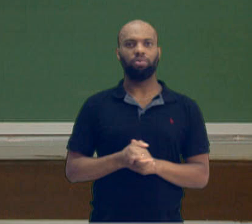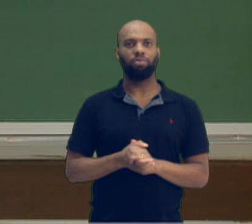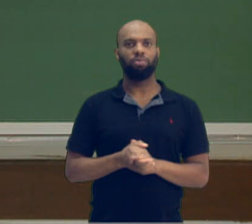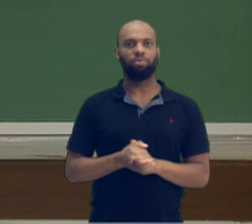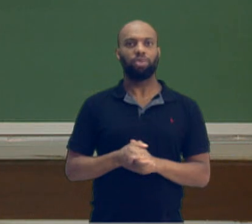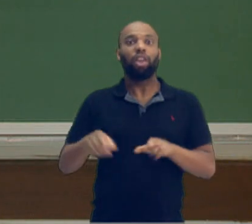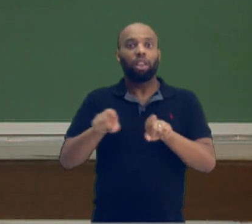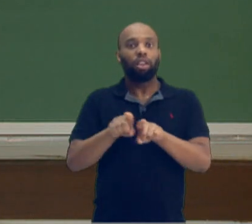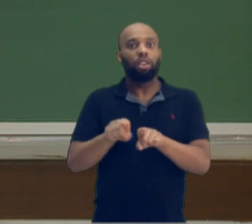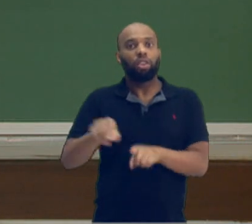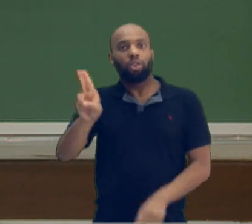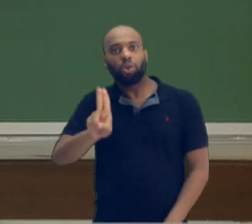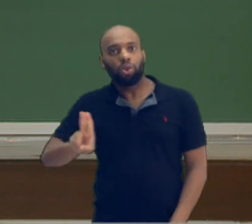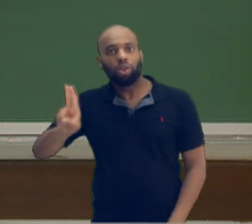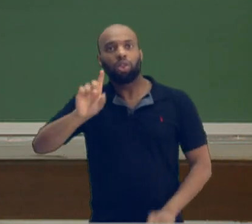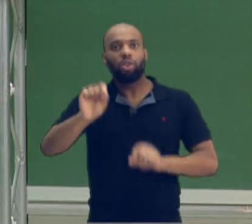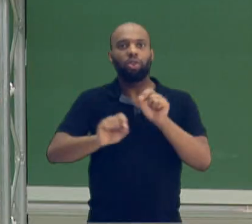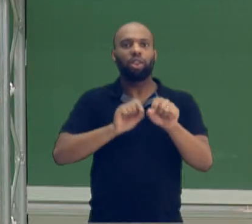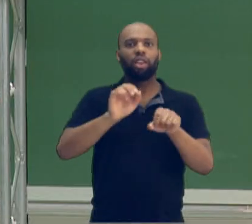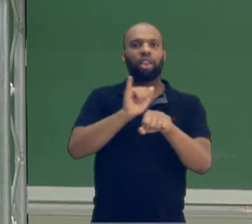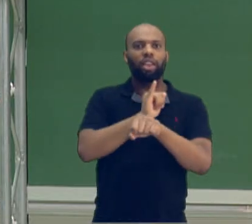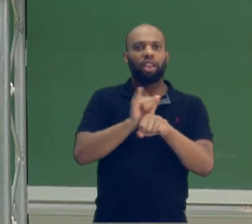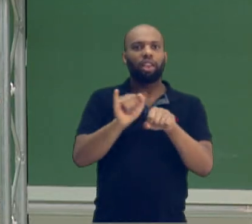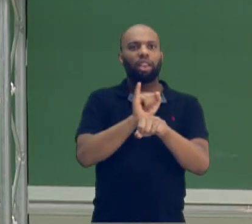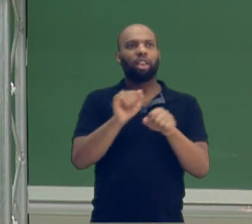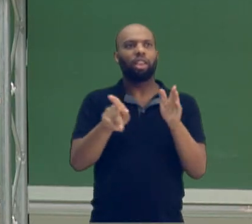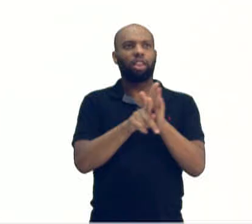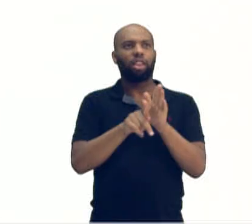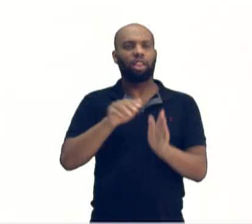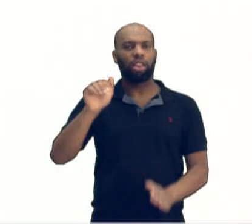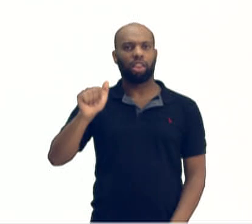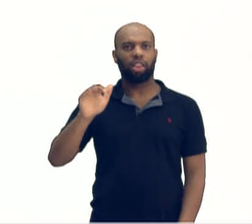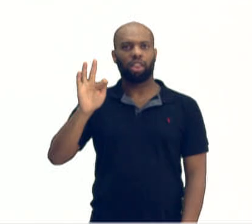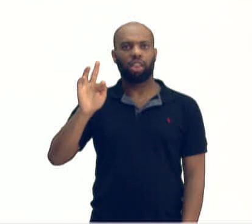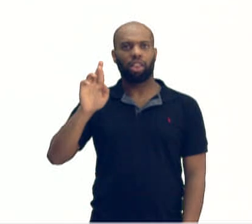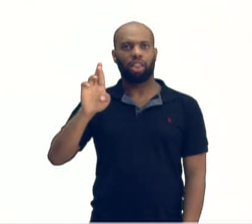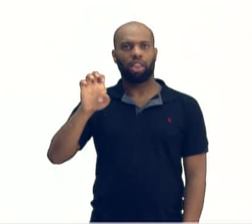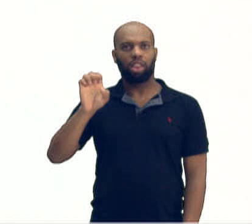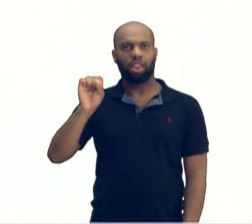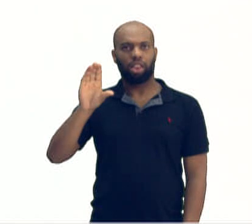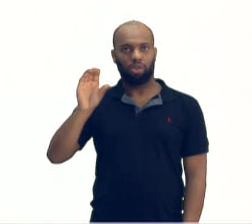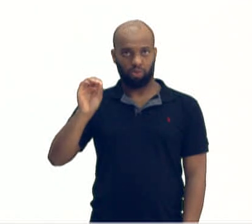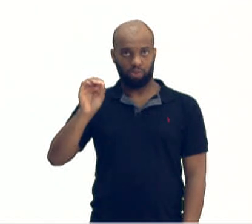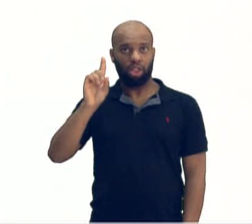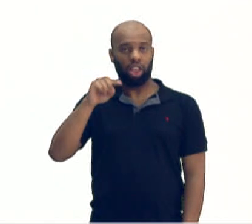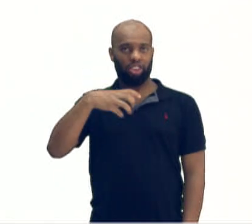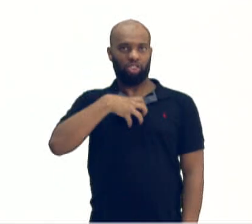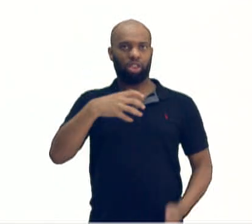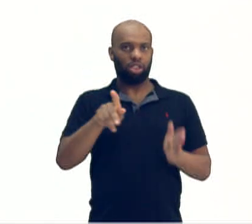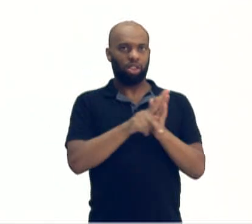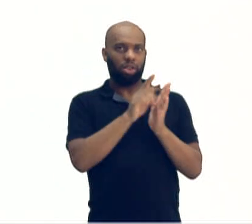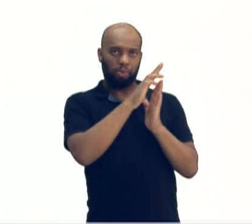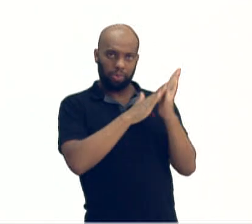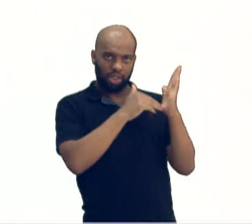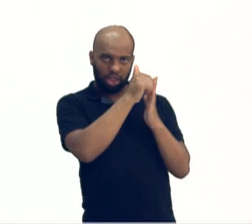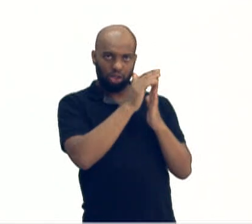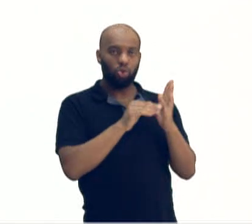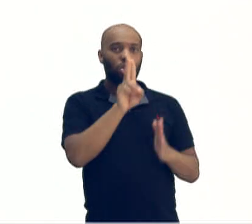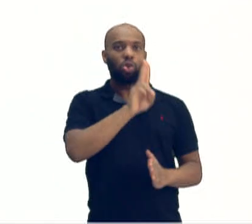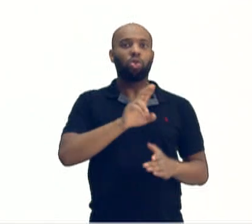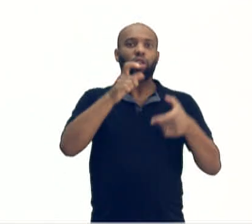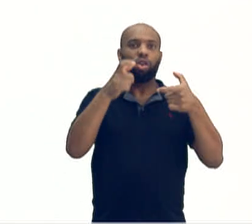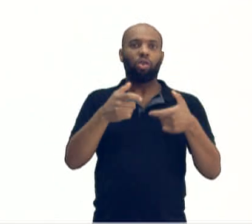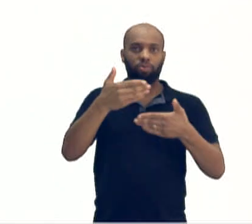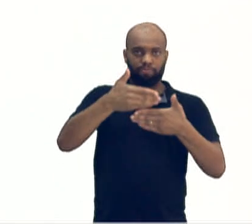Eles utilizavam a técnica do afresco. É uma técnica de pintura que precisa ser realizada nas paredes ou teto